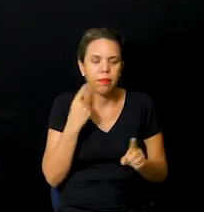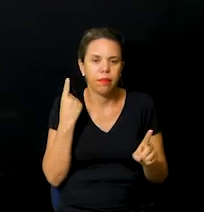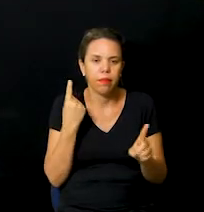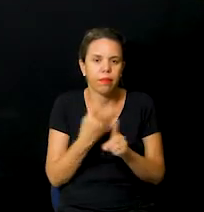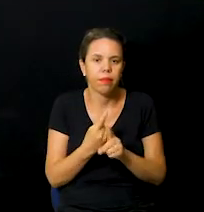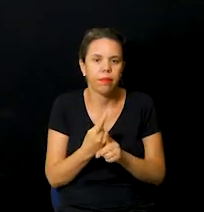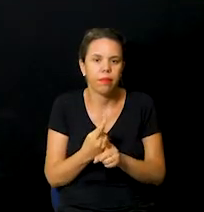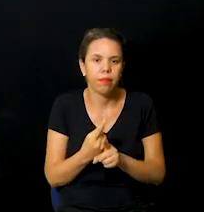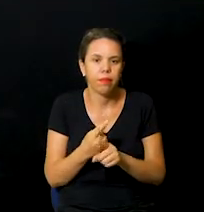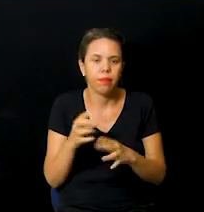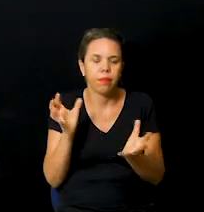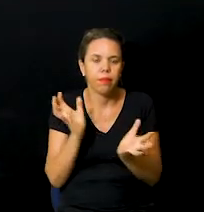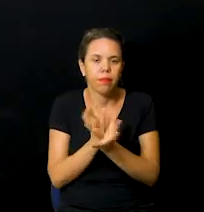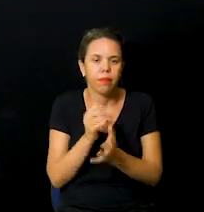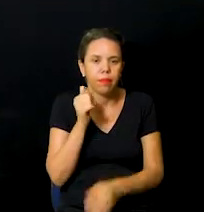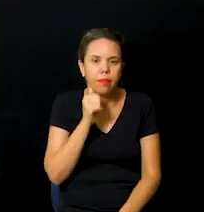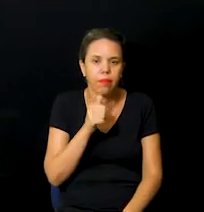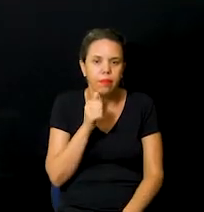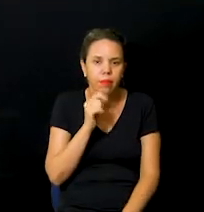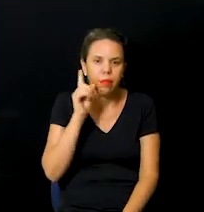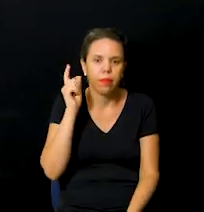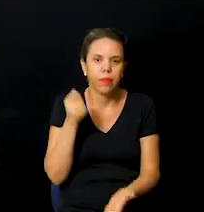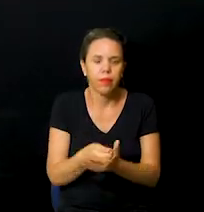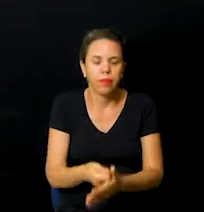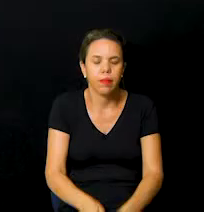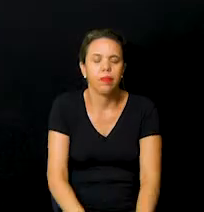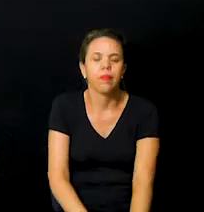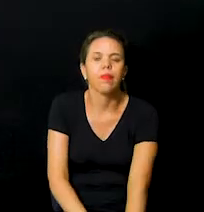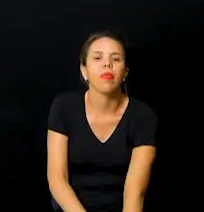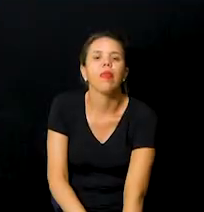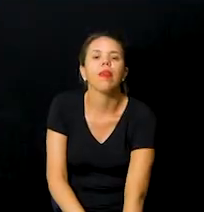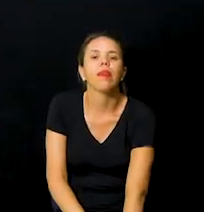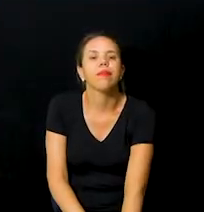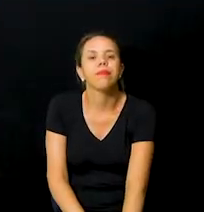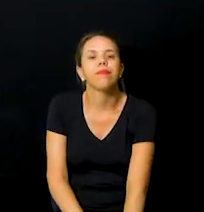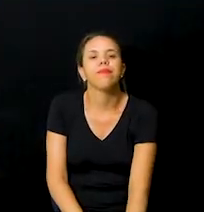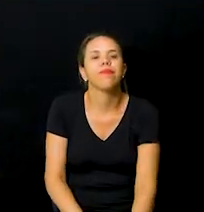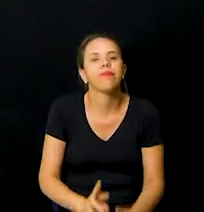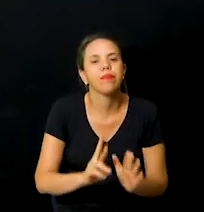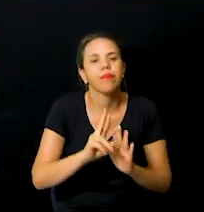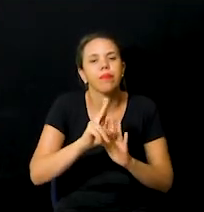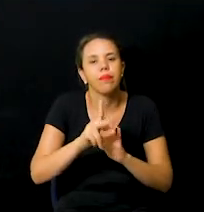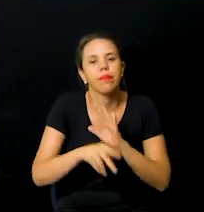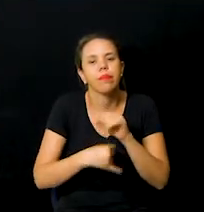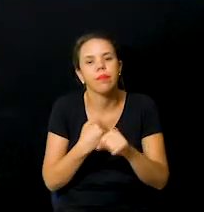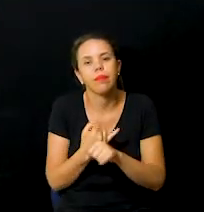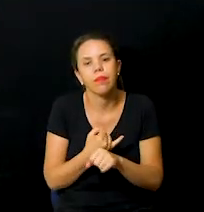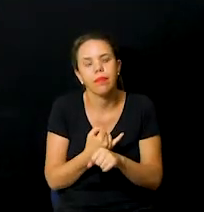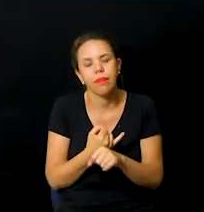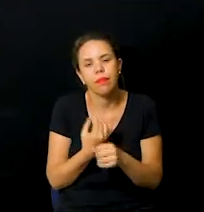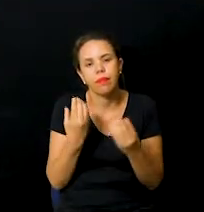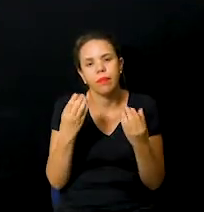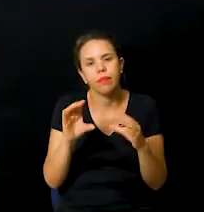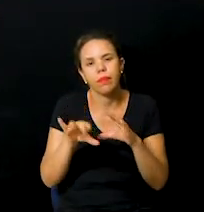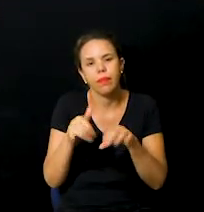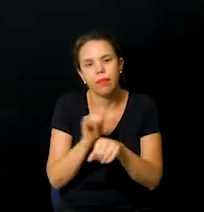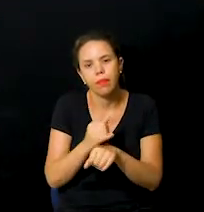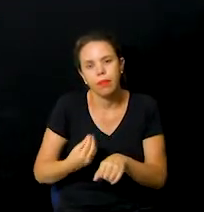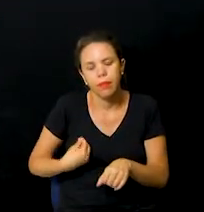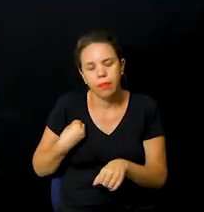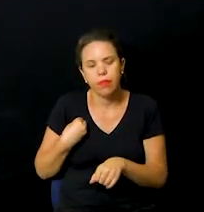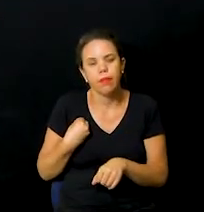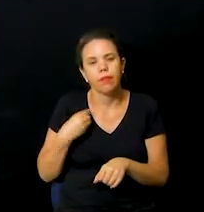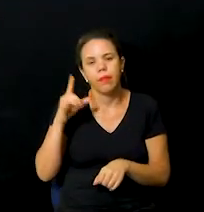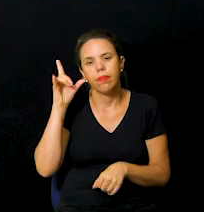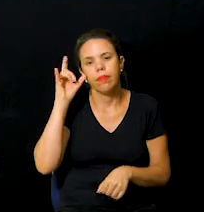sentido. mulheres encontram a Rede Mulheres que Decidem? Bom, hoje a gente é multiplataforma. Então, assim, a gente colocar no YouTube,